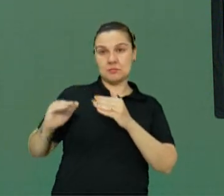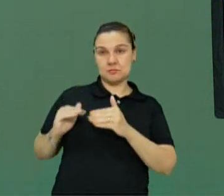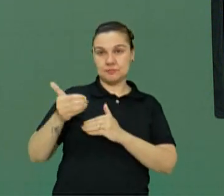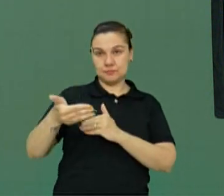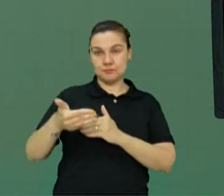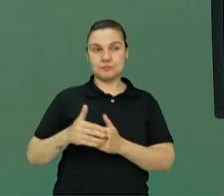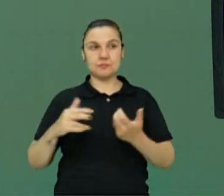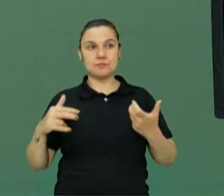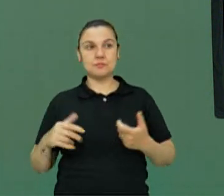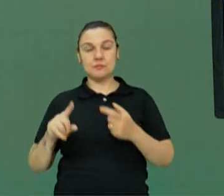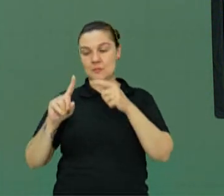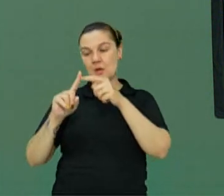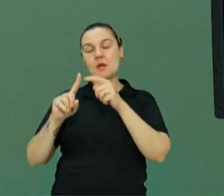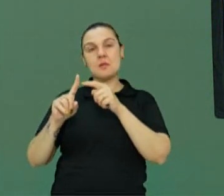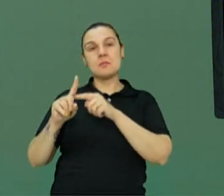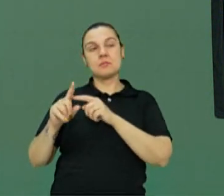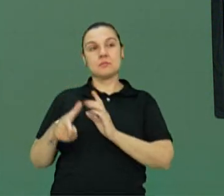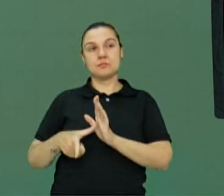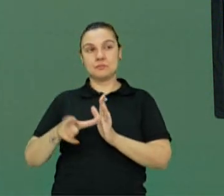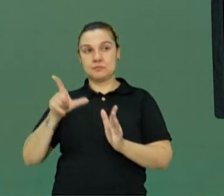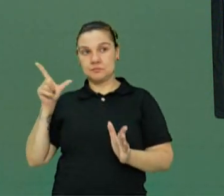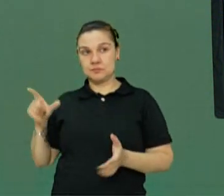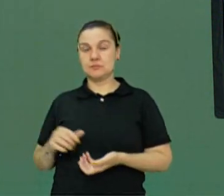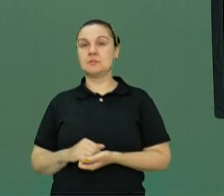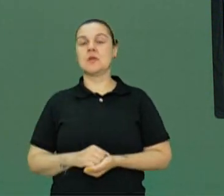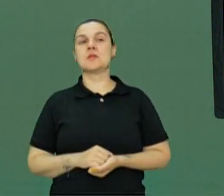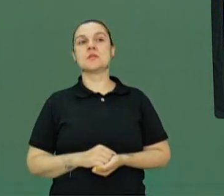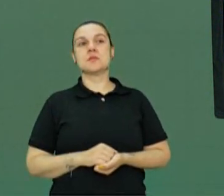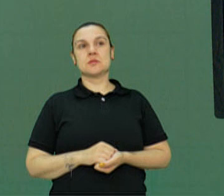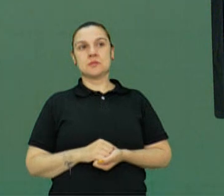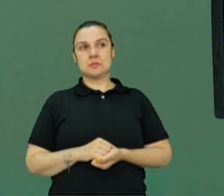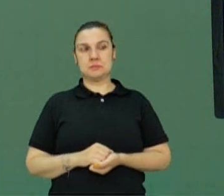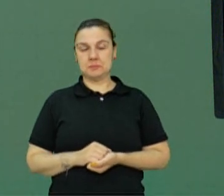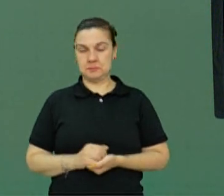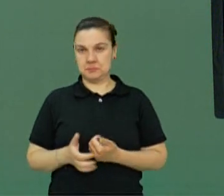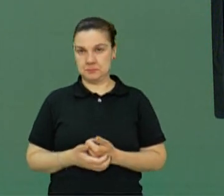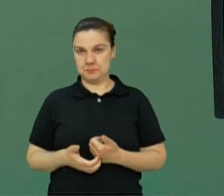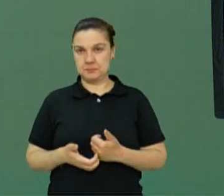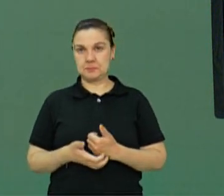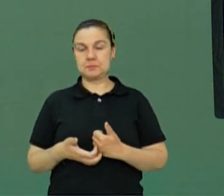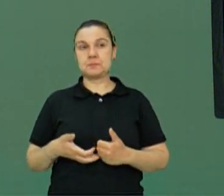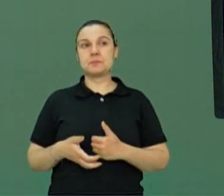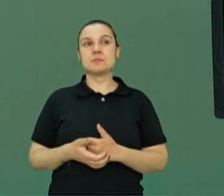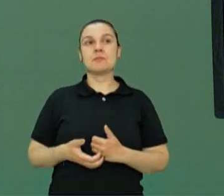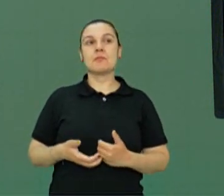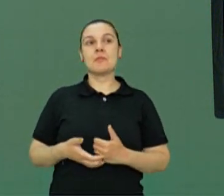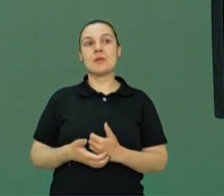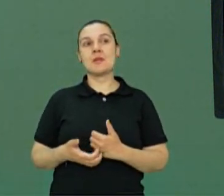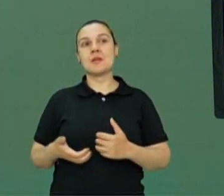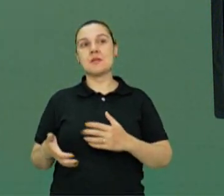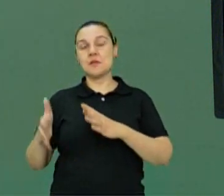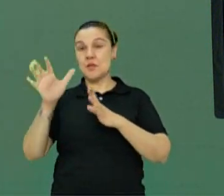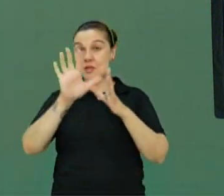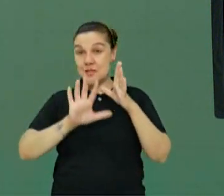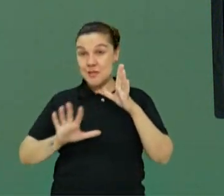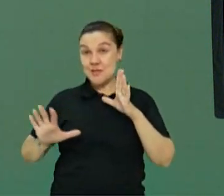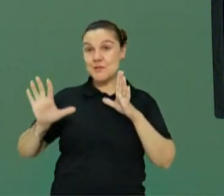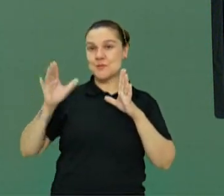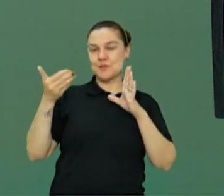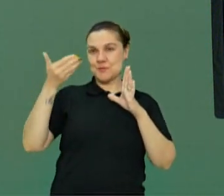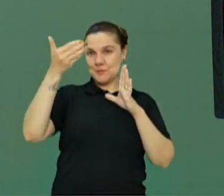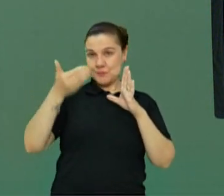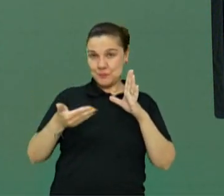as espécies, foi precursor nas espécies que vão gerar os finais, e aqui dentro